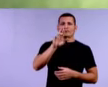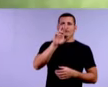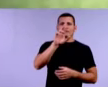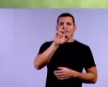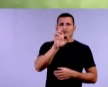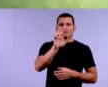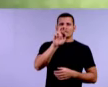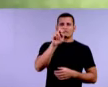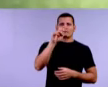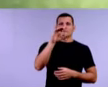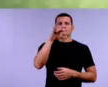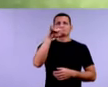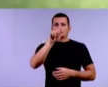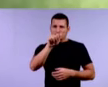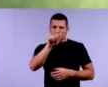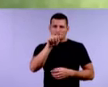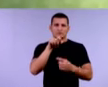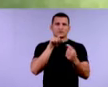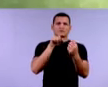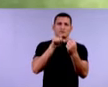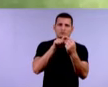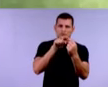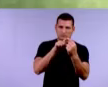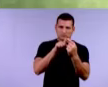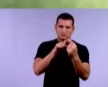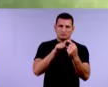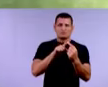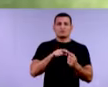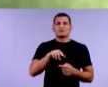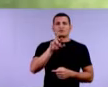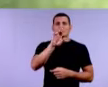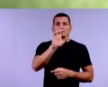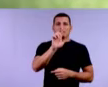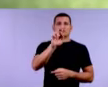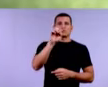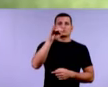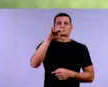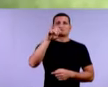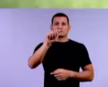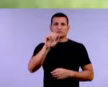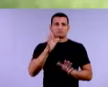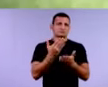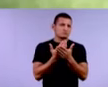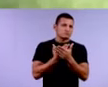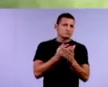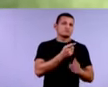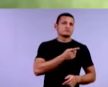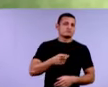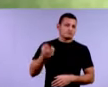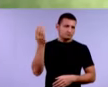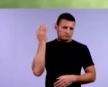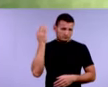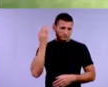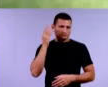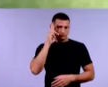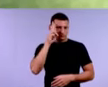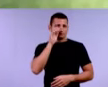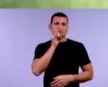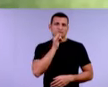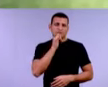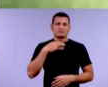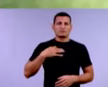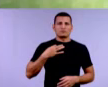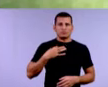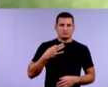a concordância, a regência nós já estudamos a semana passada, e a regência a gente lembra, ele deu o exemplo da roupa,